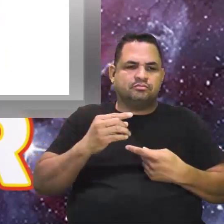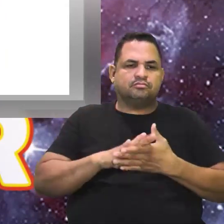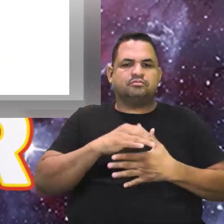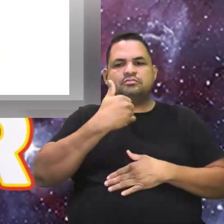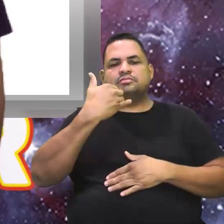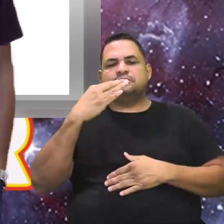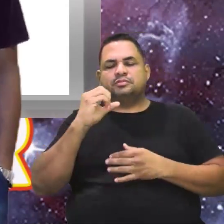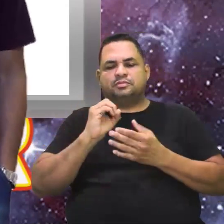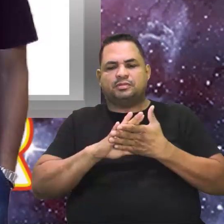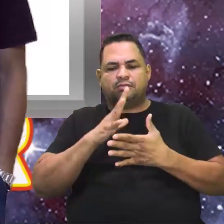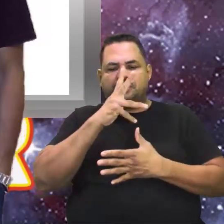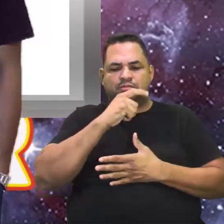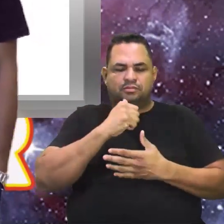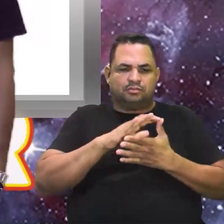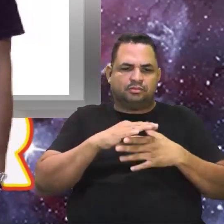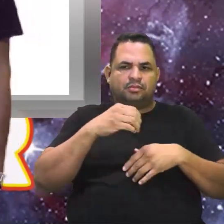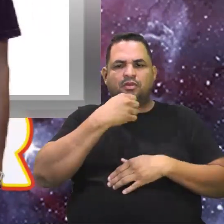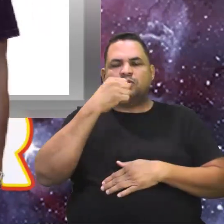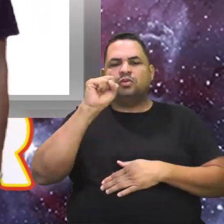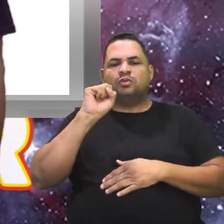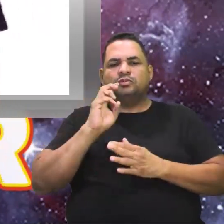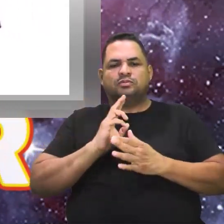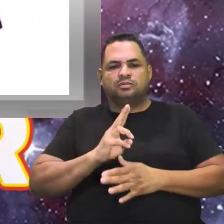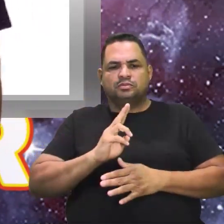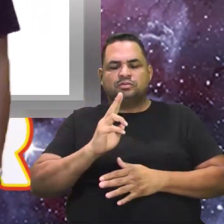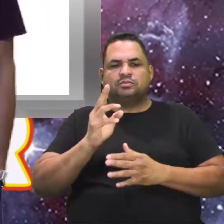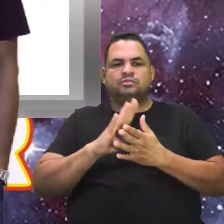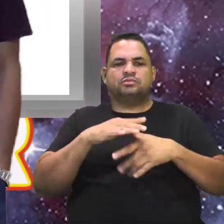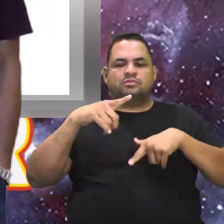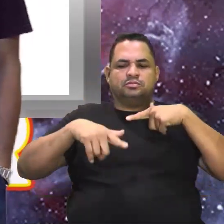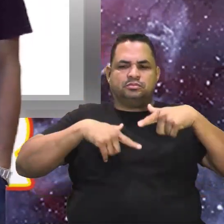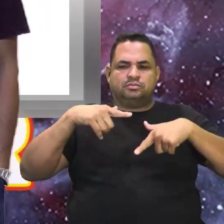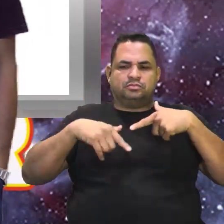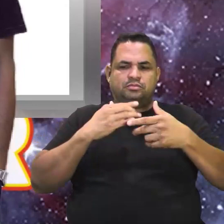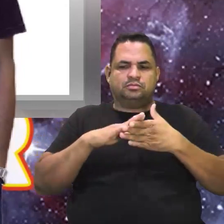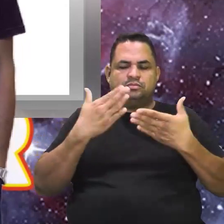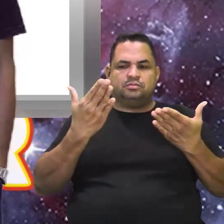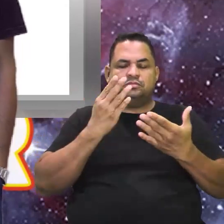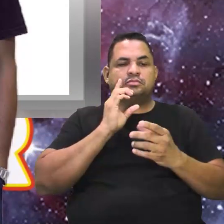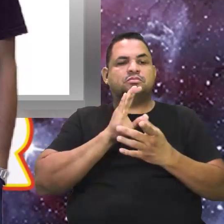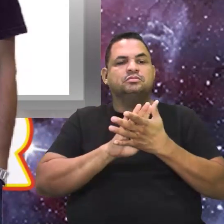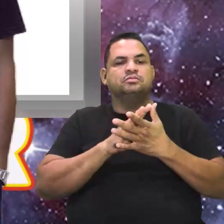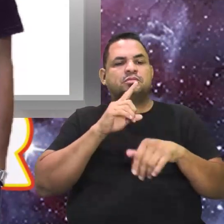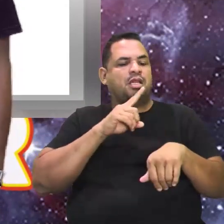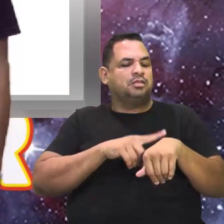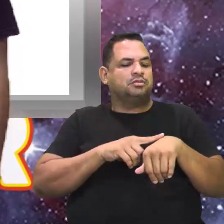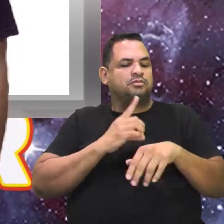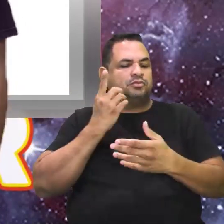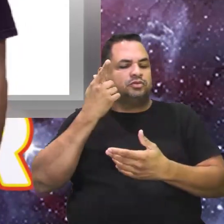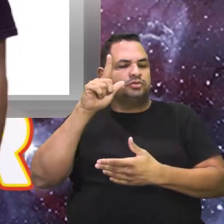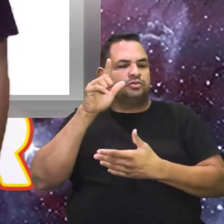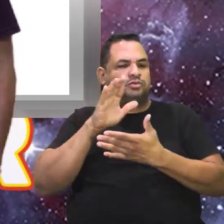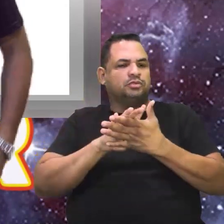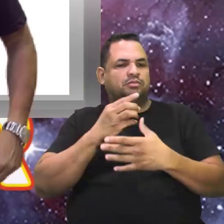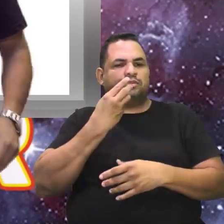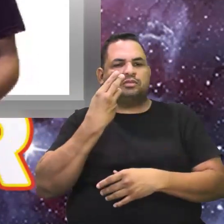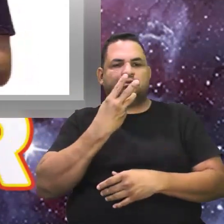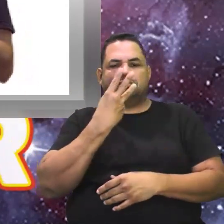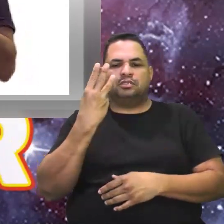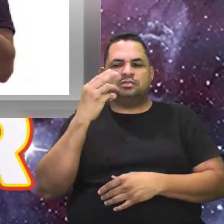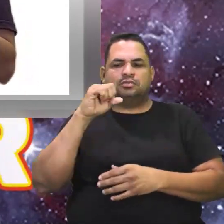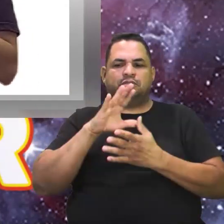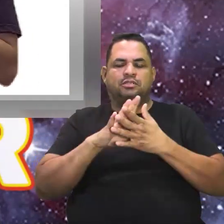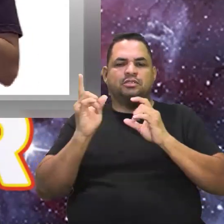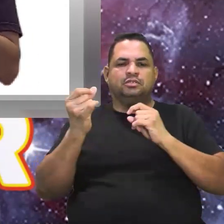já leva 10, daqui a pouco você está no 8, e assim você vai trabalhando para chegar no tempo médio aí de 3 minutos por questão,